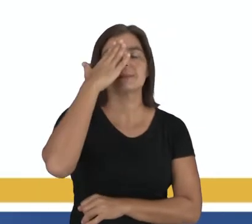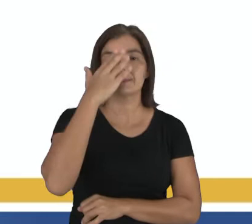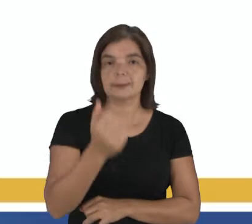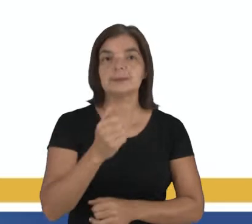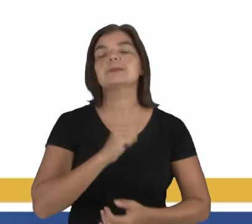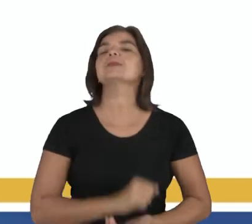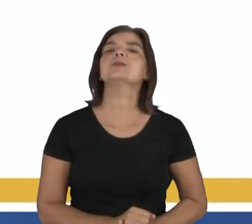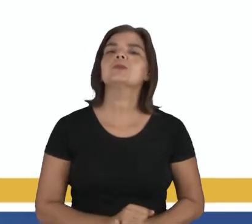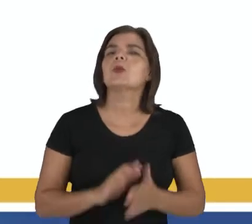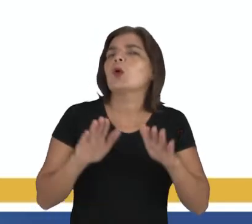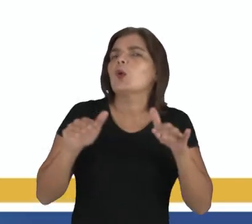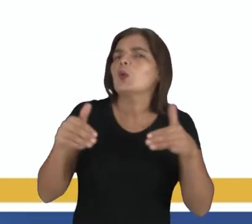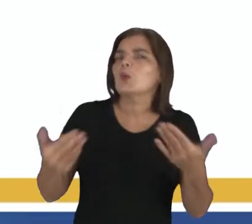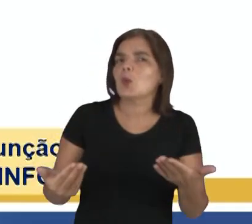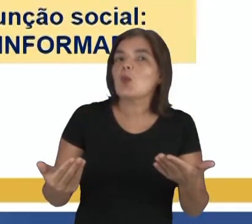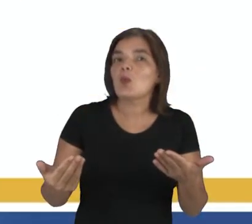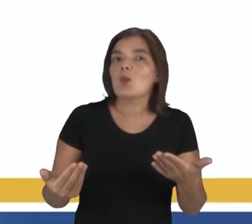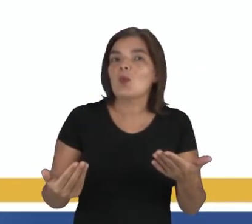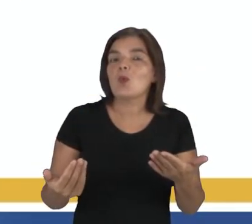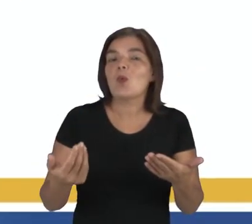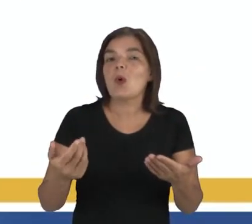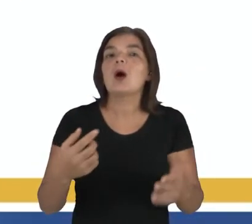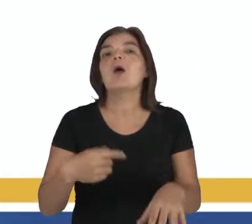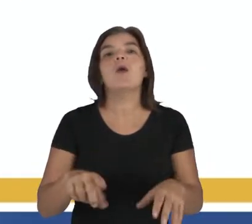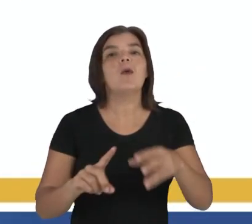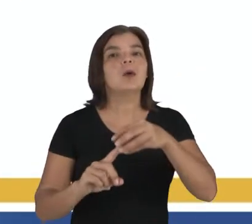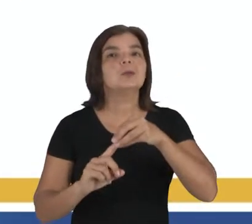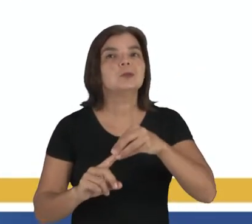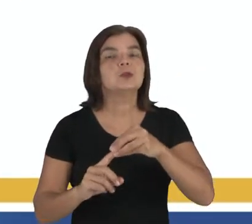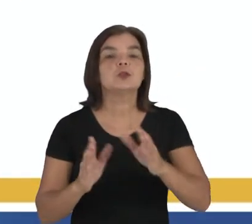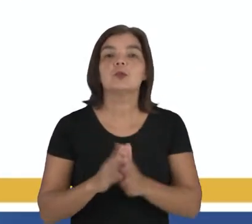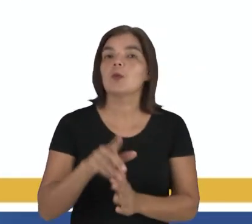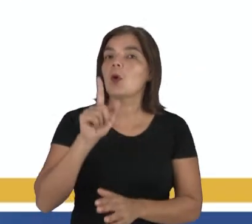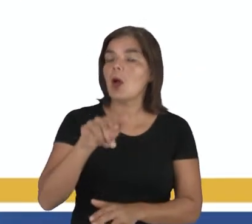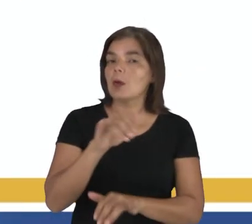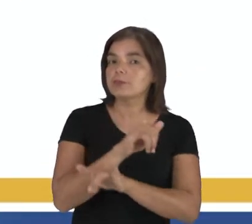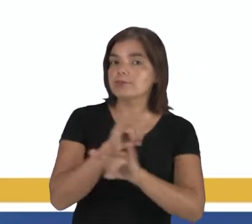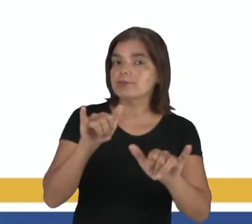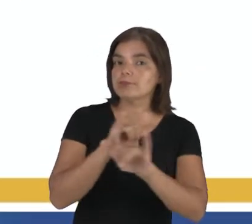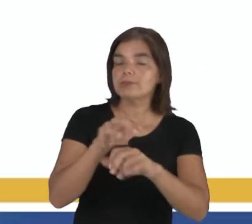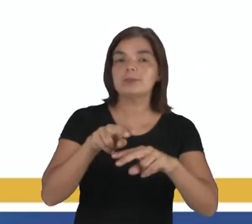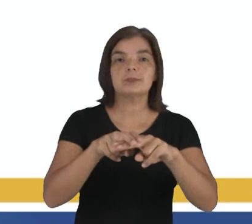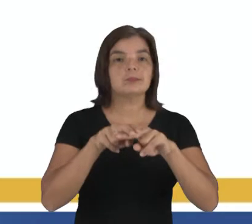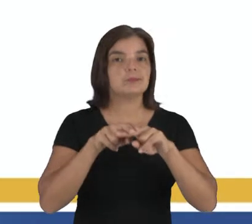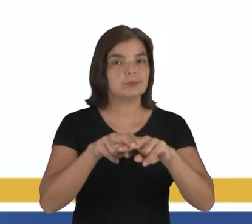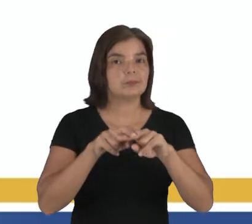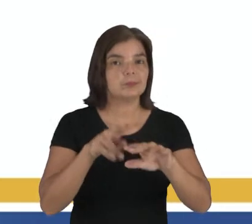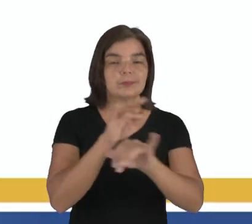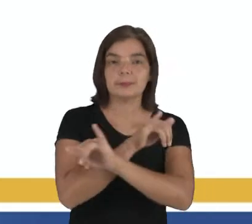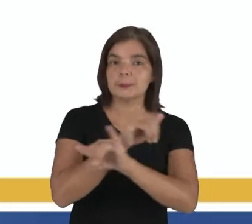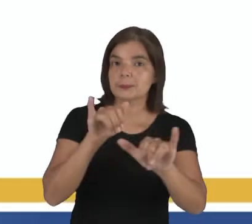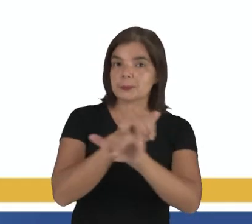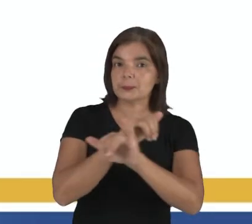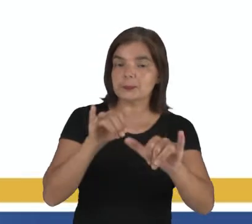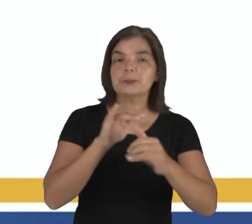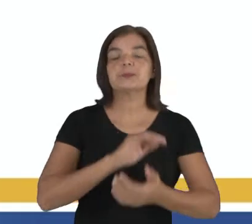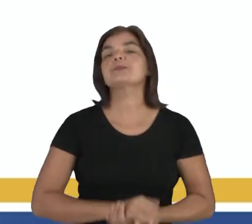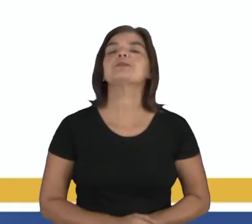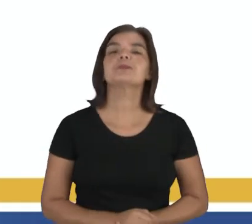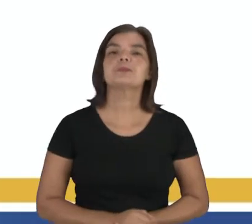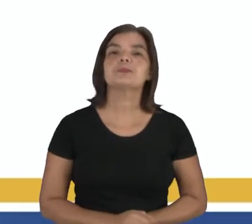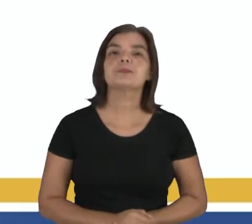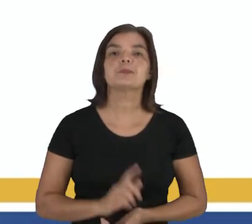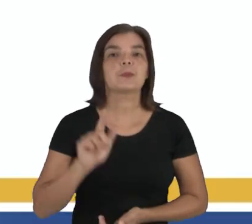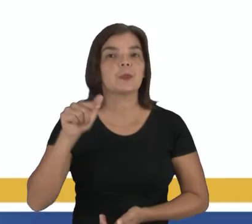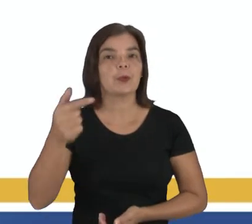sabiam. E qual a função social? É informar, por isso que ele nos traz informações. Agora